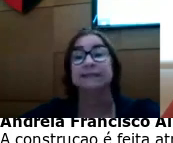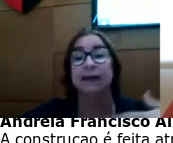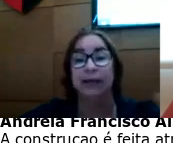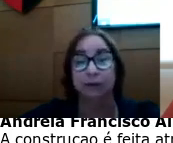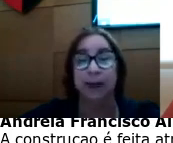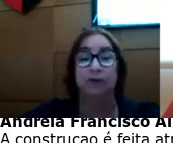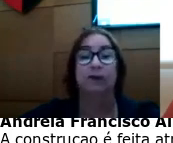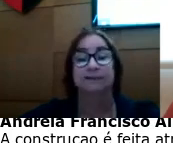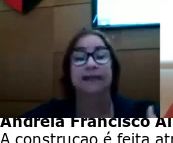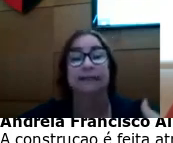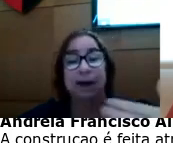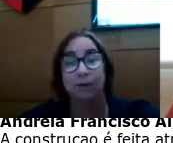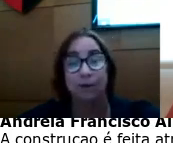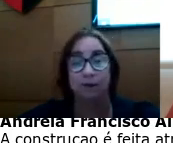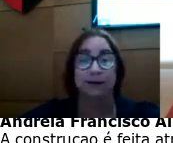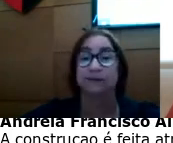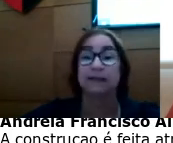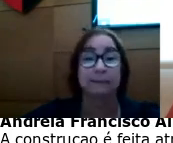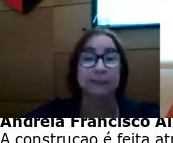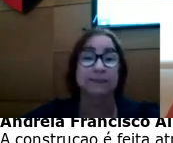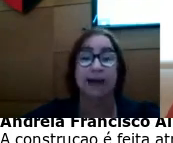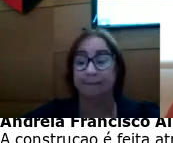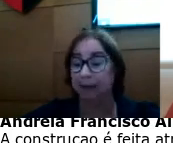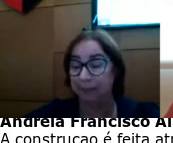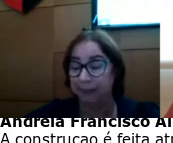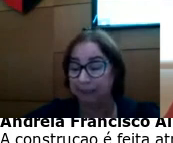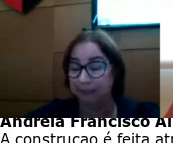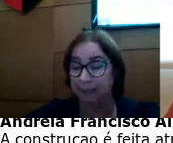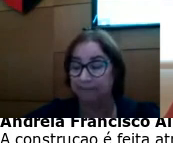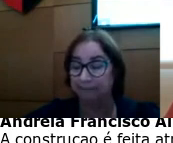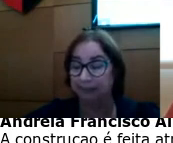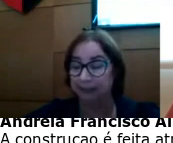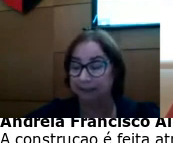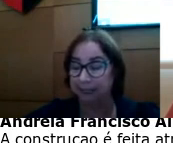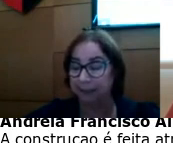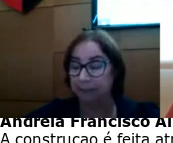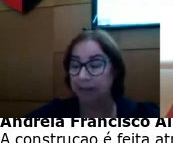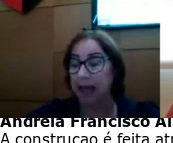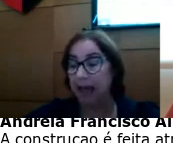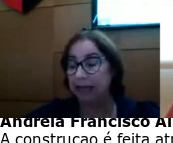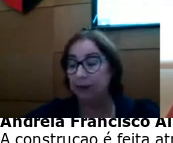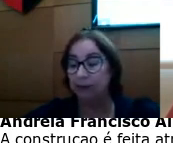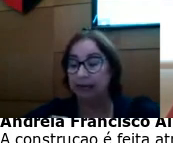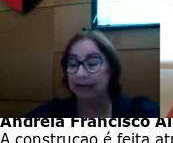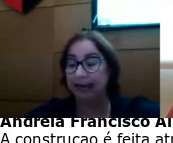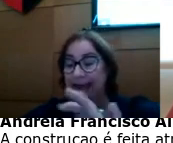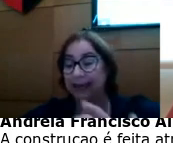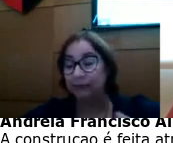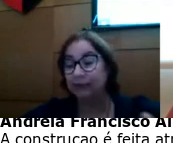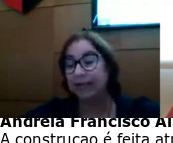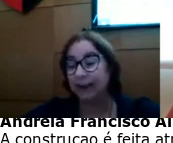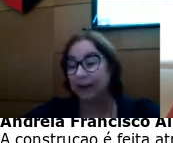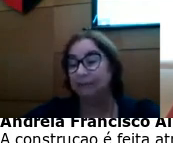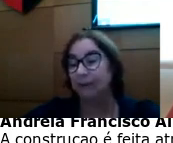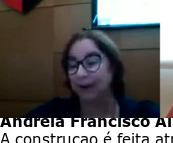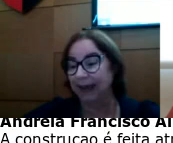outra coisa tem que pesquisar é pesquisa certo aí outra é tudo é porque na teoria tudo é